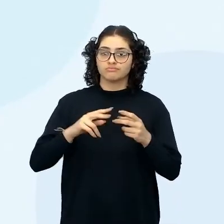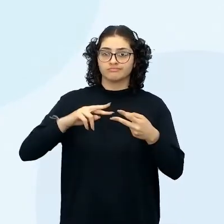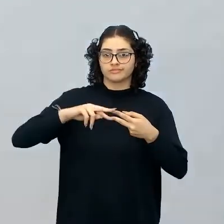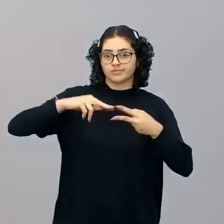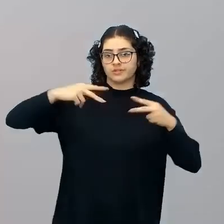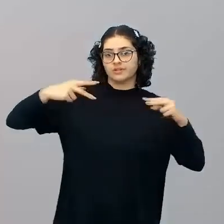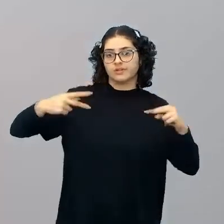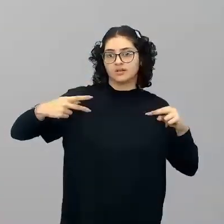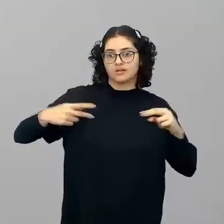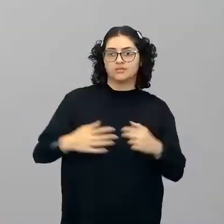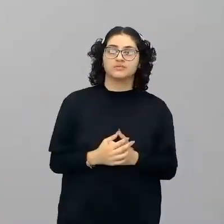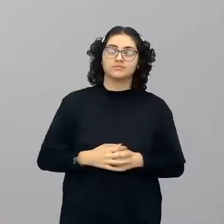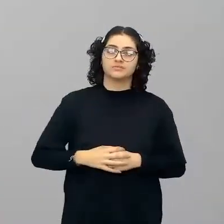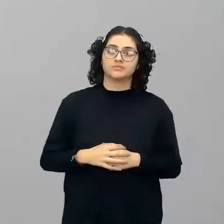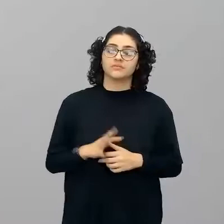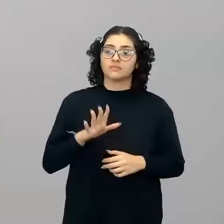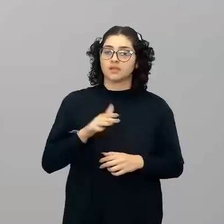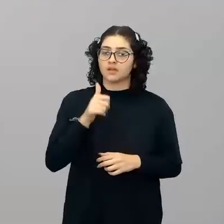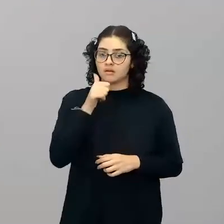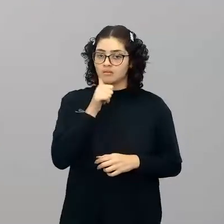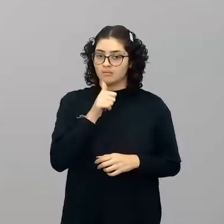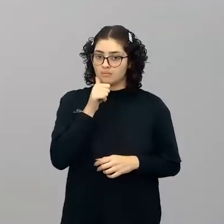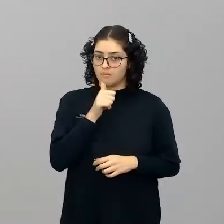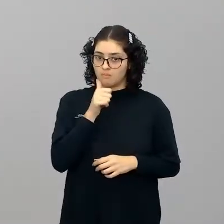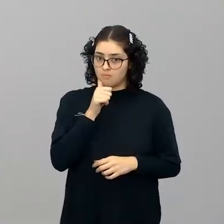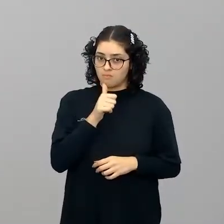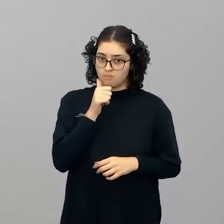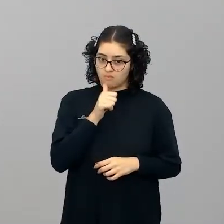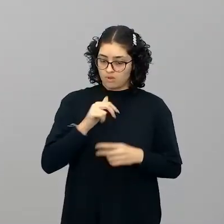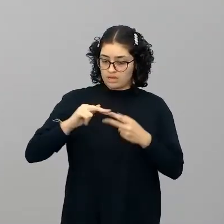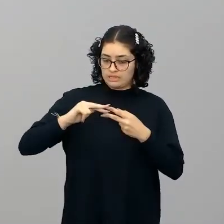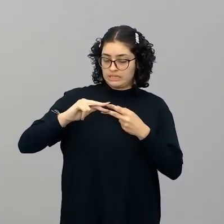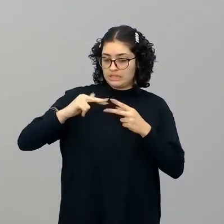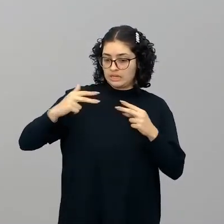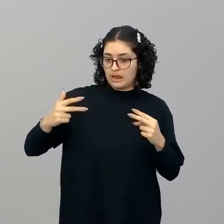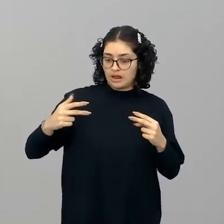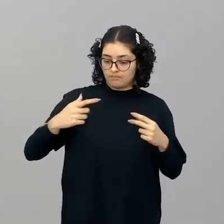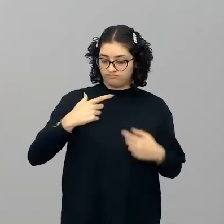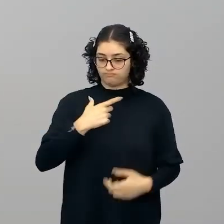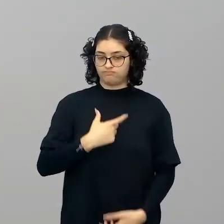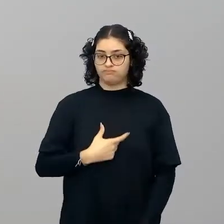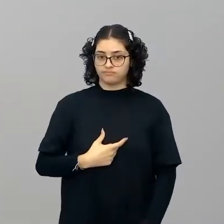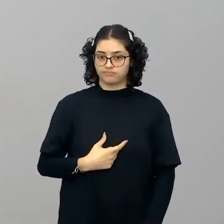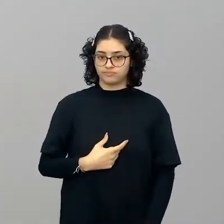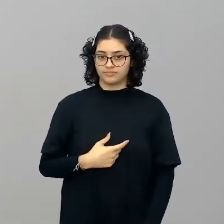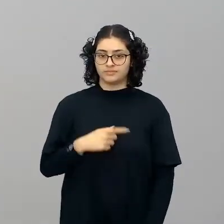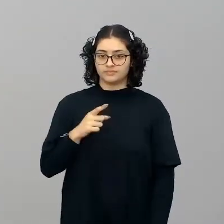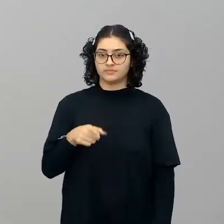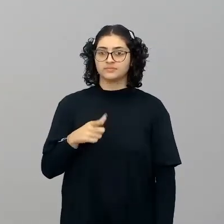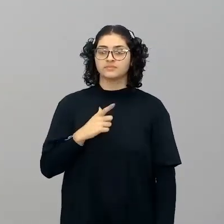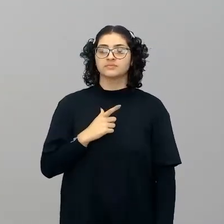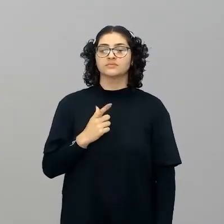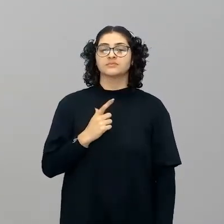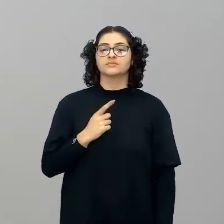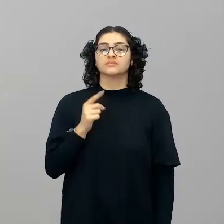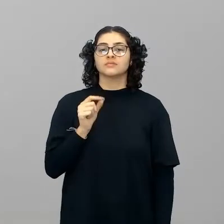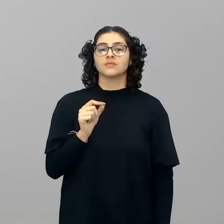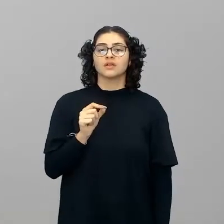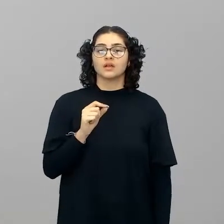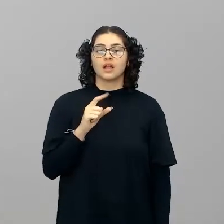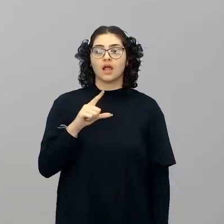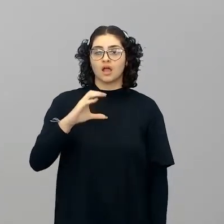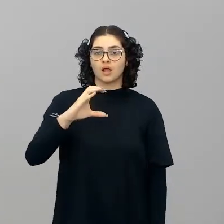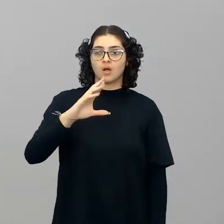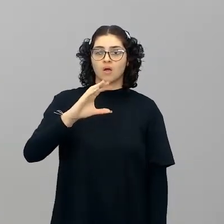Então, para ser uma mulher geneticamente reconhecida como mulher, ela leva em dose dupla o